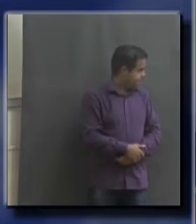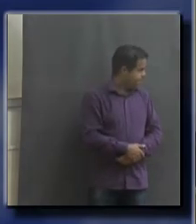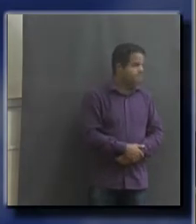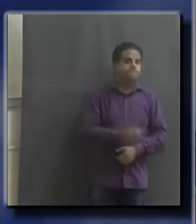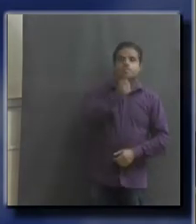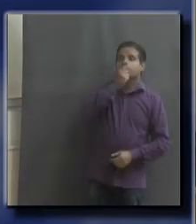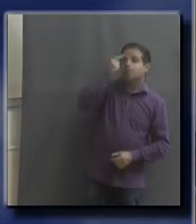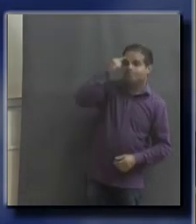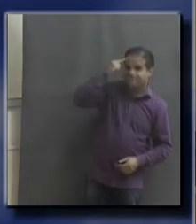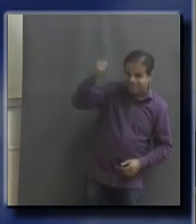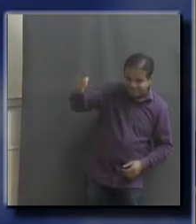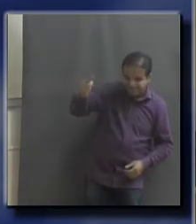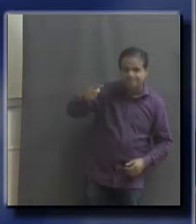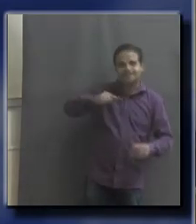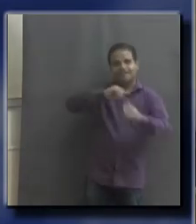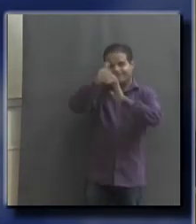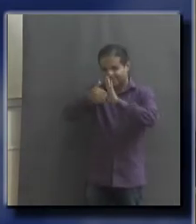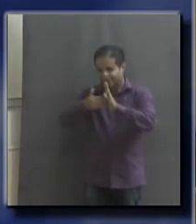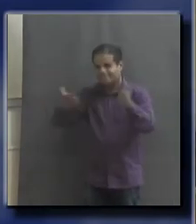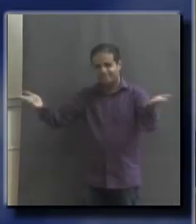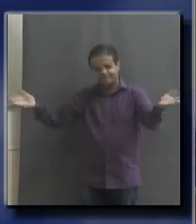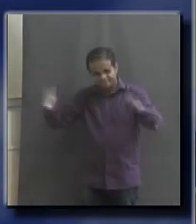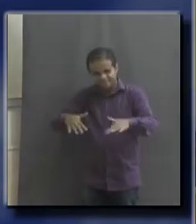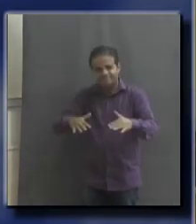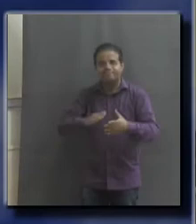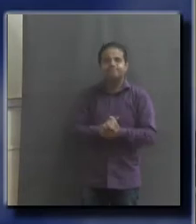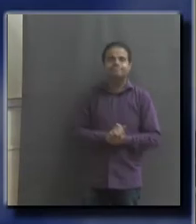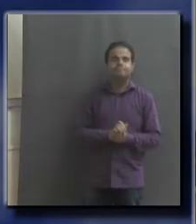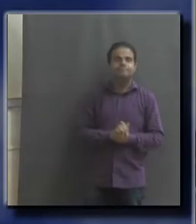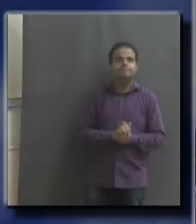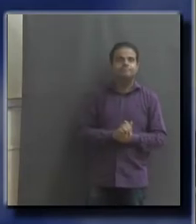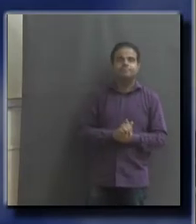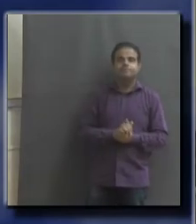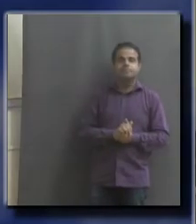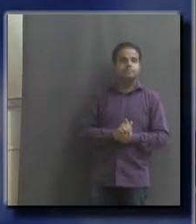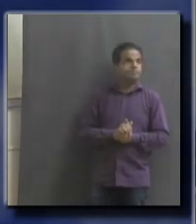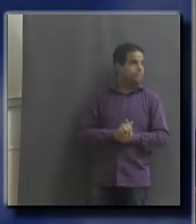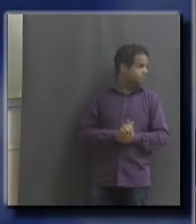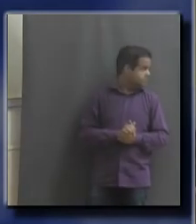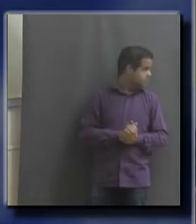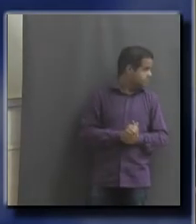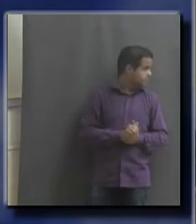Bom dia a todas e todos. Oi?